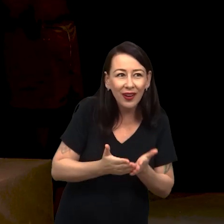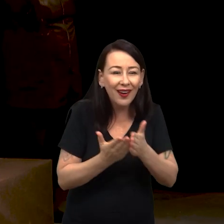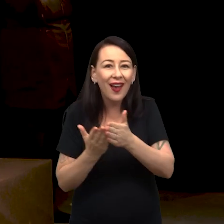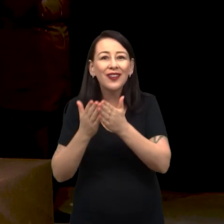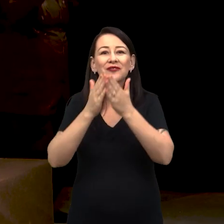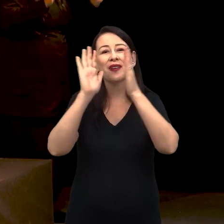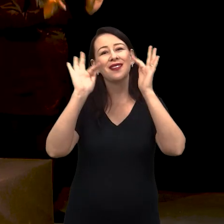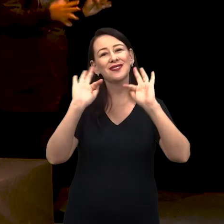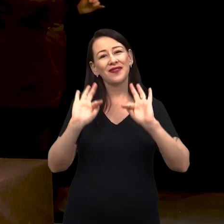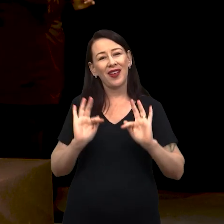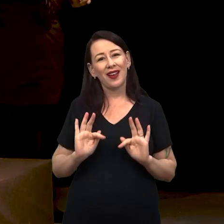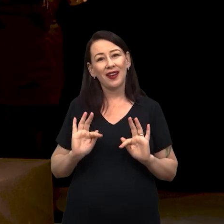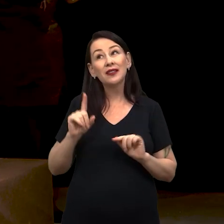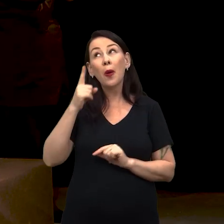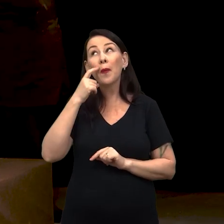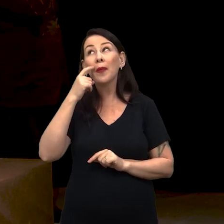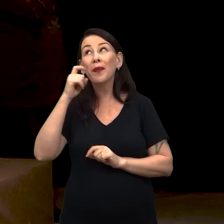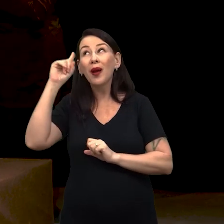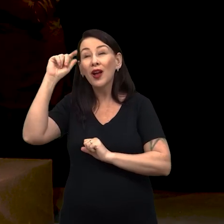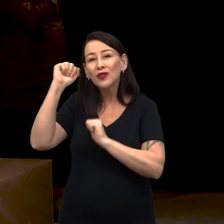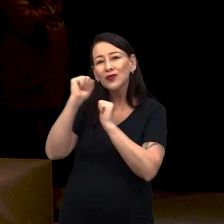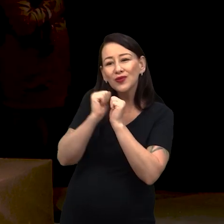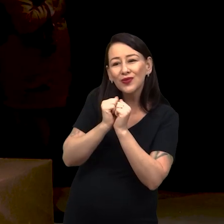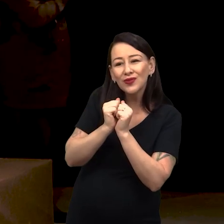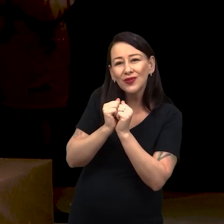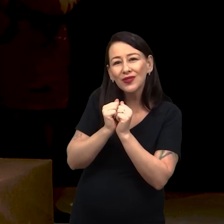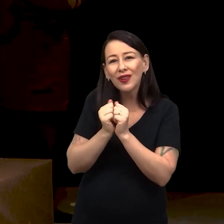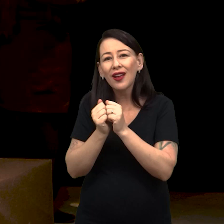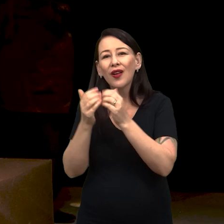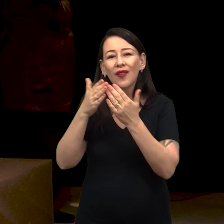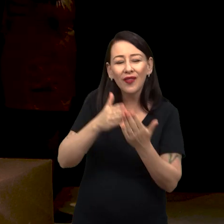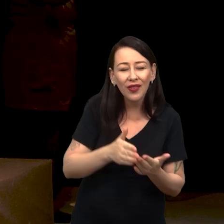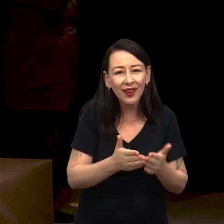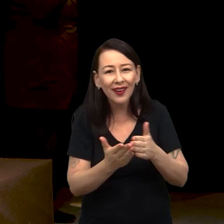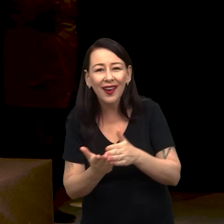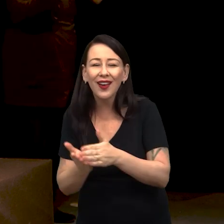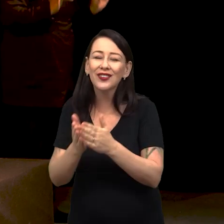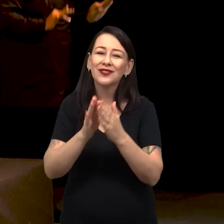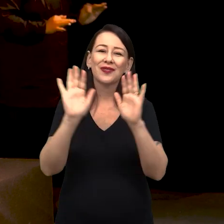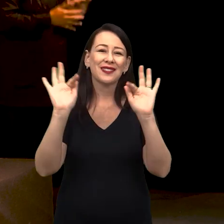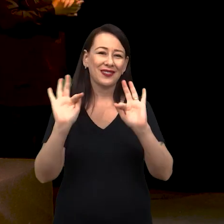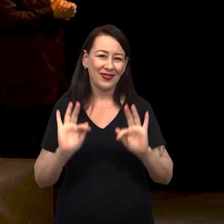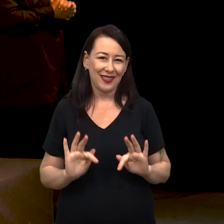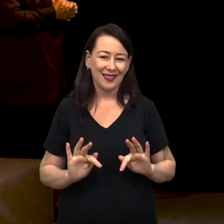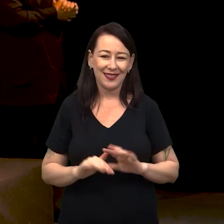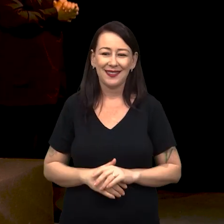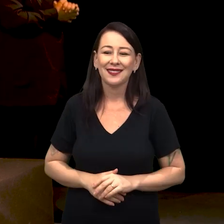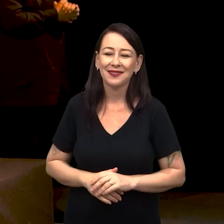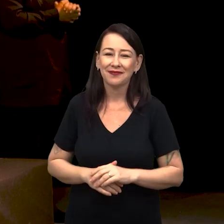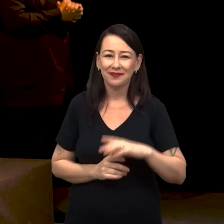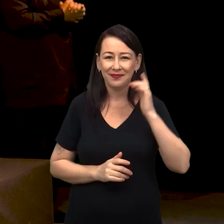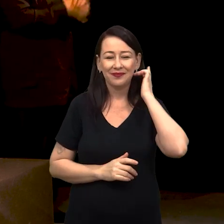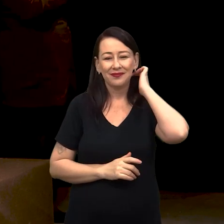feliz. Se o papai está comigo, eu viajo mais feliz. Que... A gente